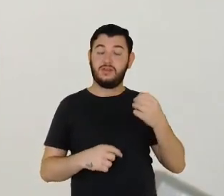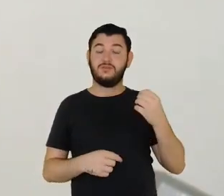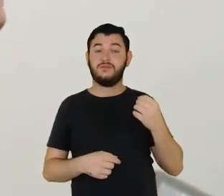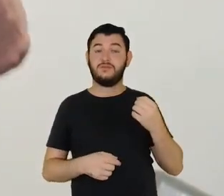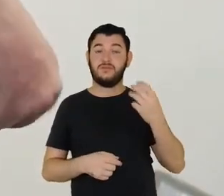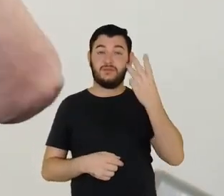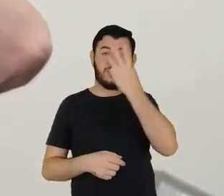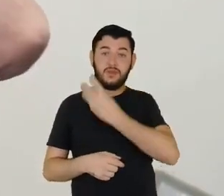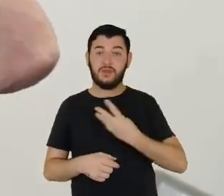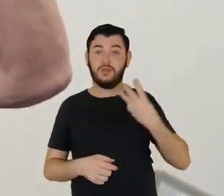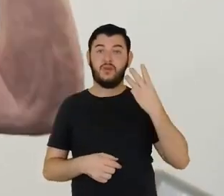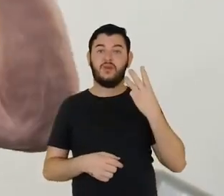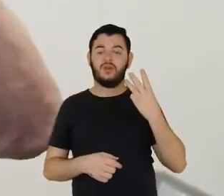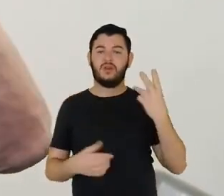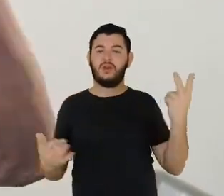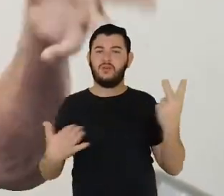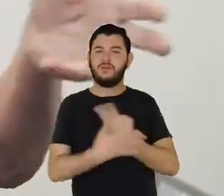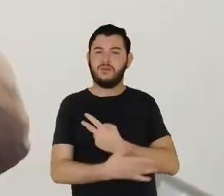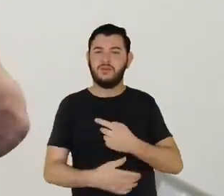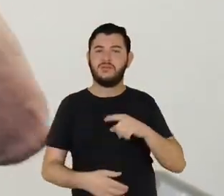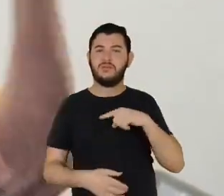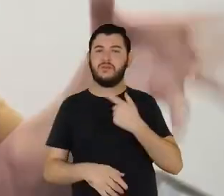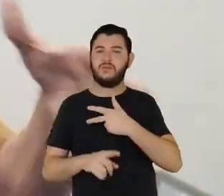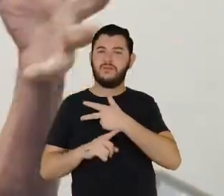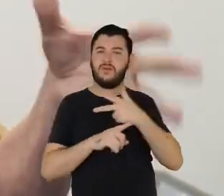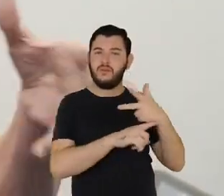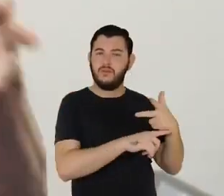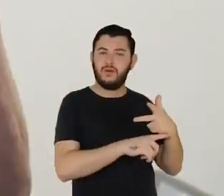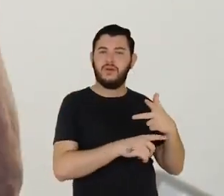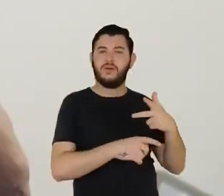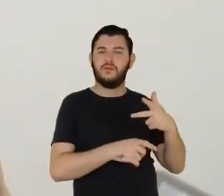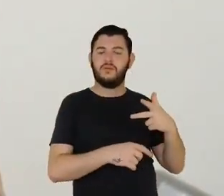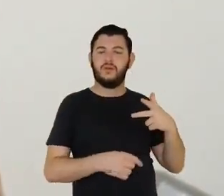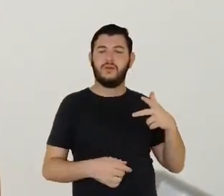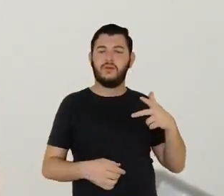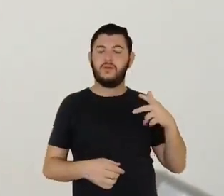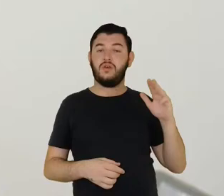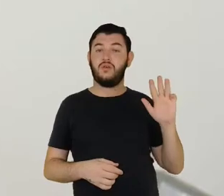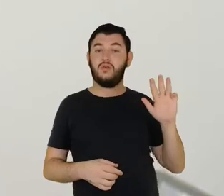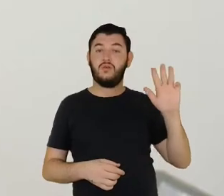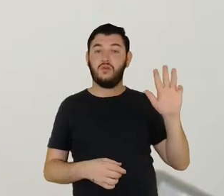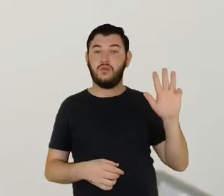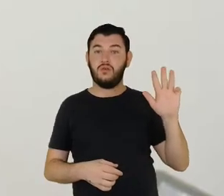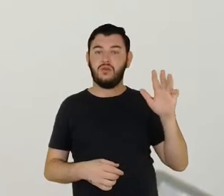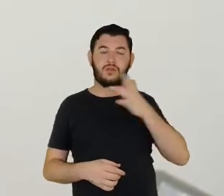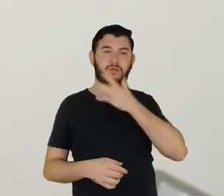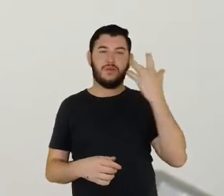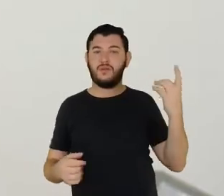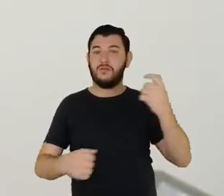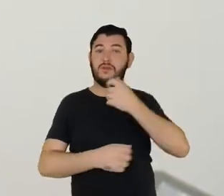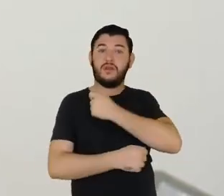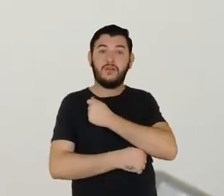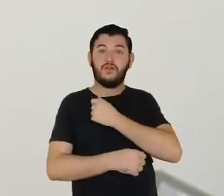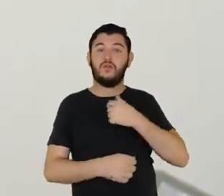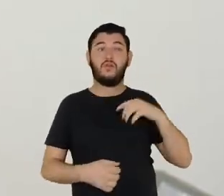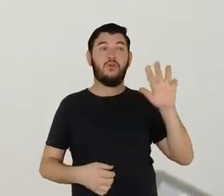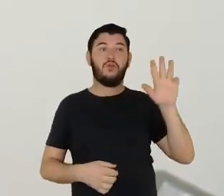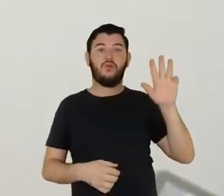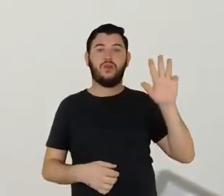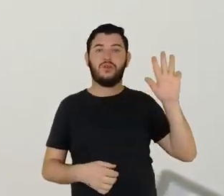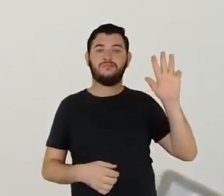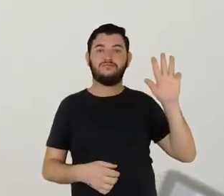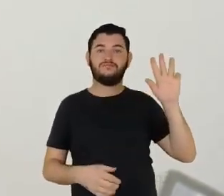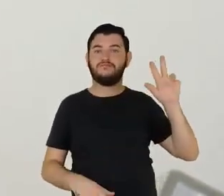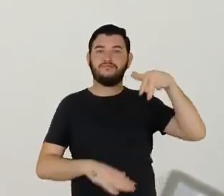filmou, apareceu o Lula, todo mundo se abraçou, festa, e o Lula não descia. Porque ele ia descer cumprimentar. Aí